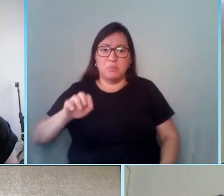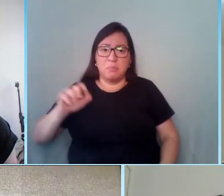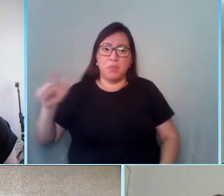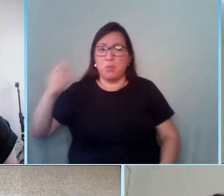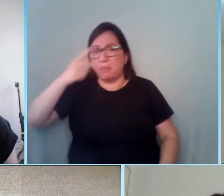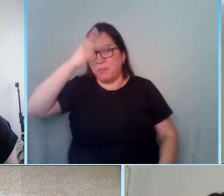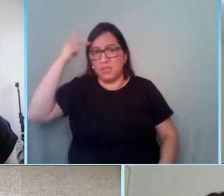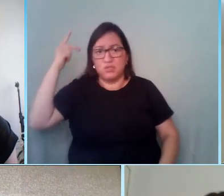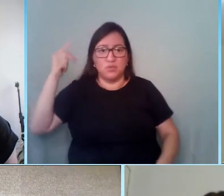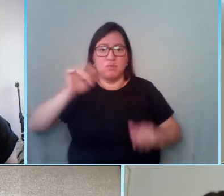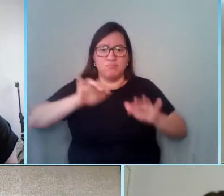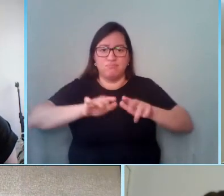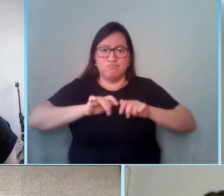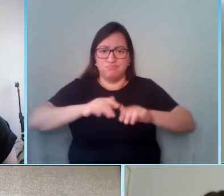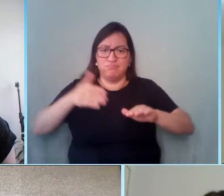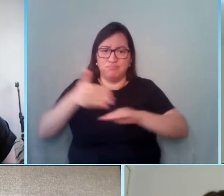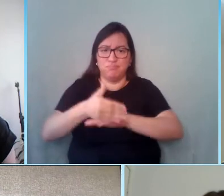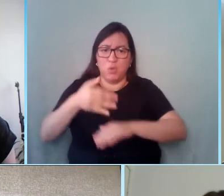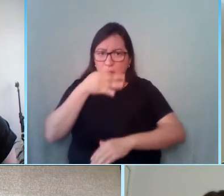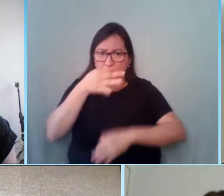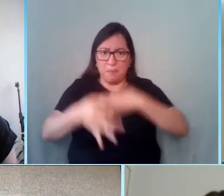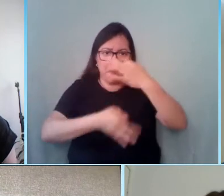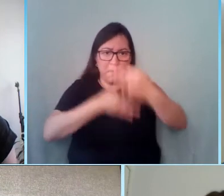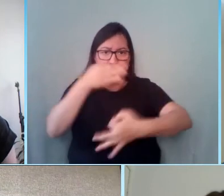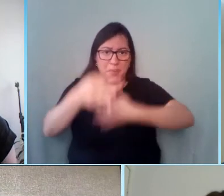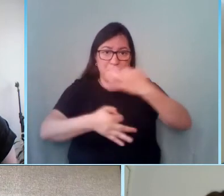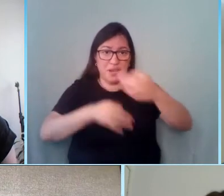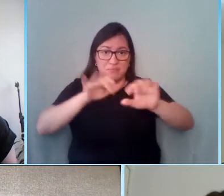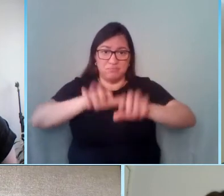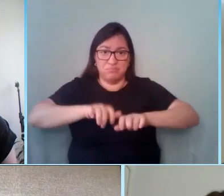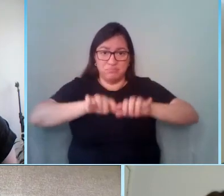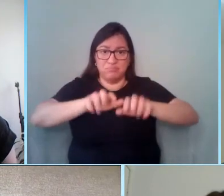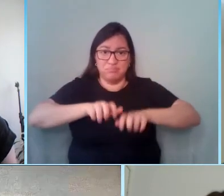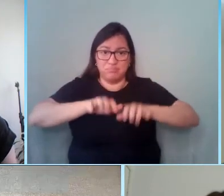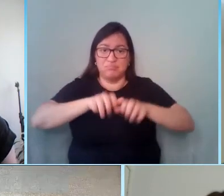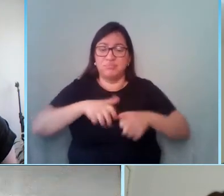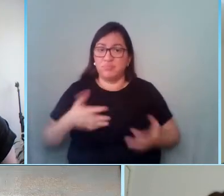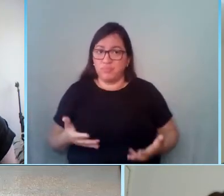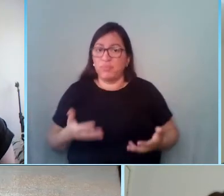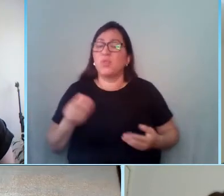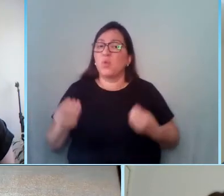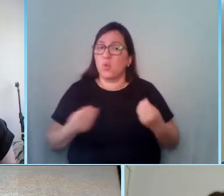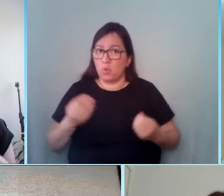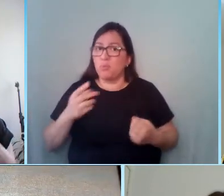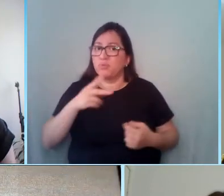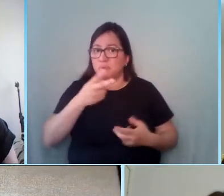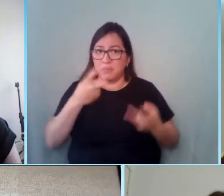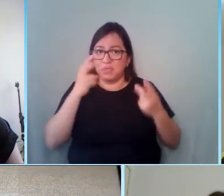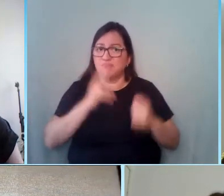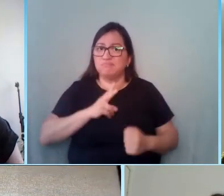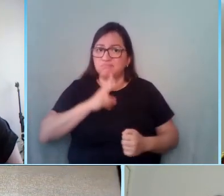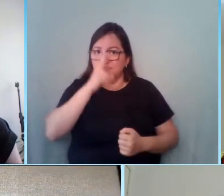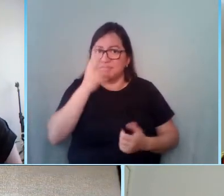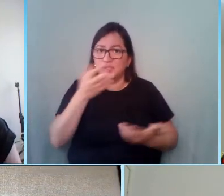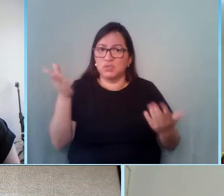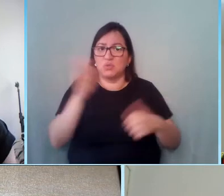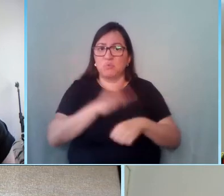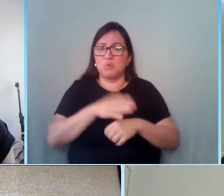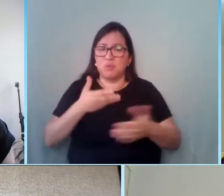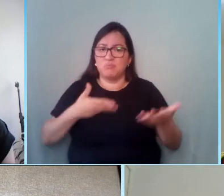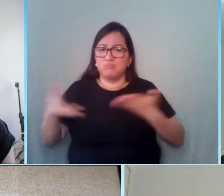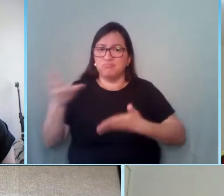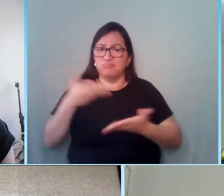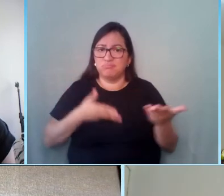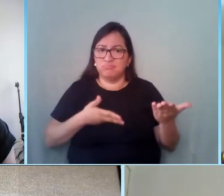do PIN Debate. Então, como é potente a gente compartilhar esses saberes, né?